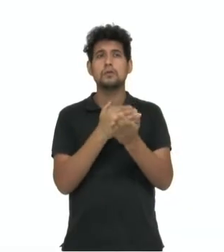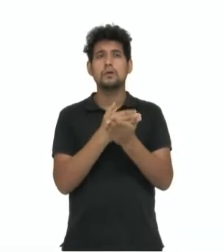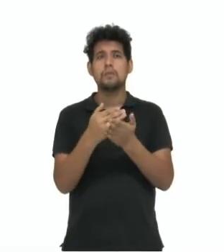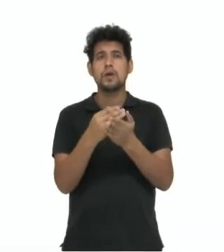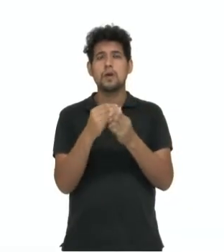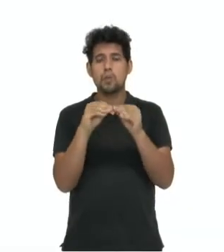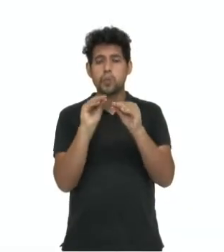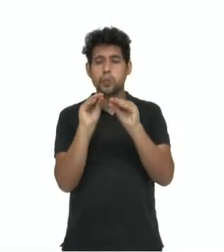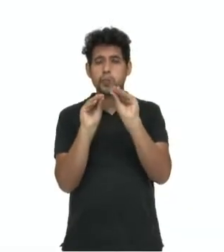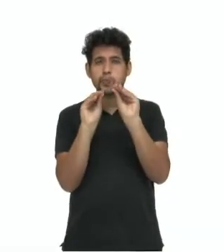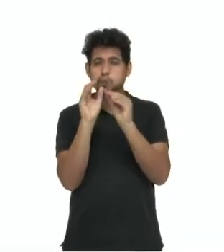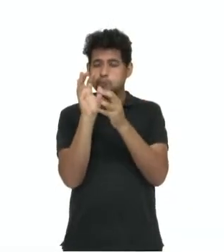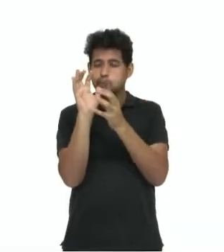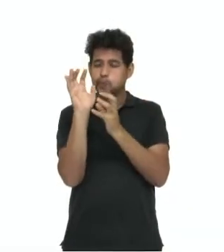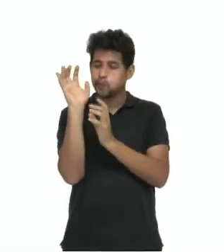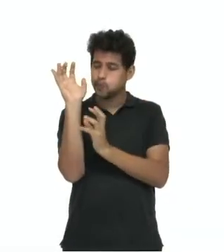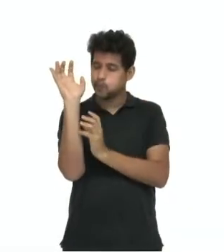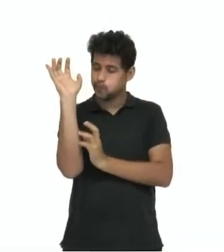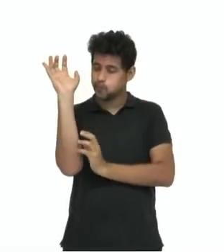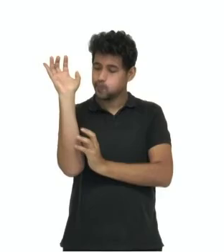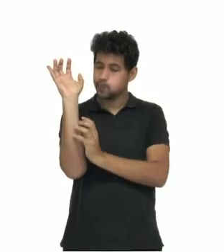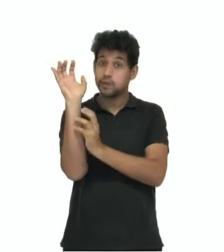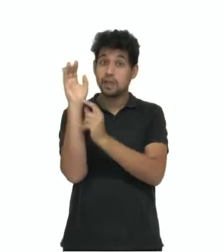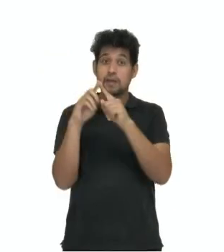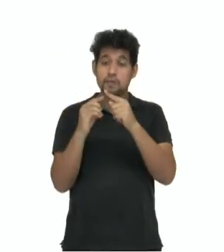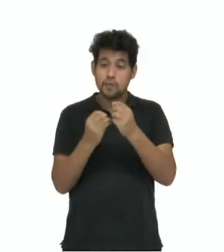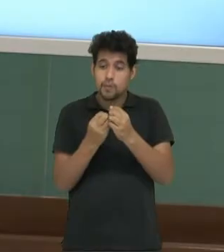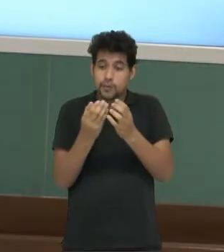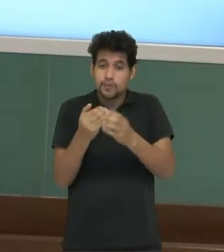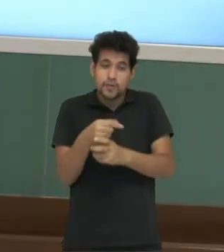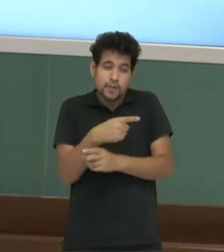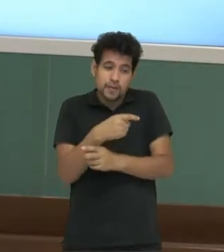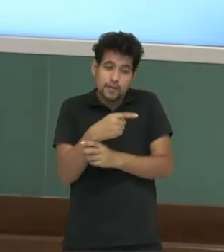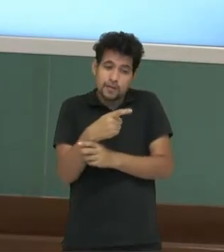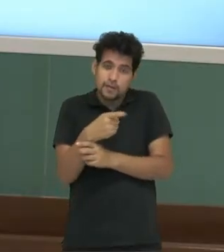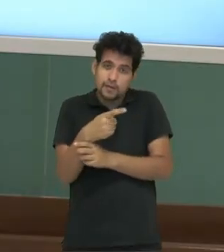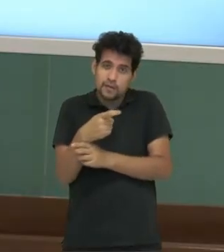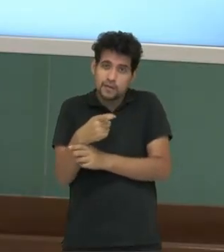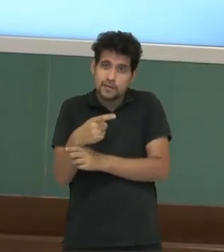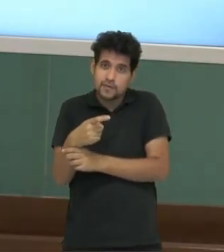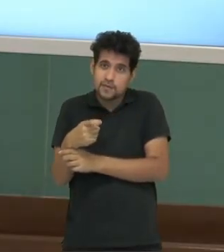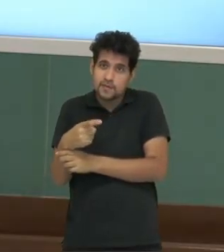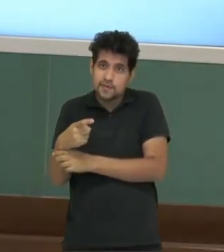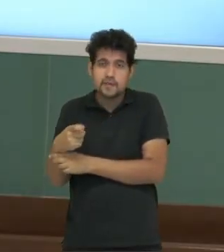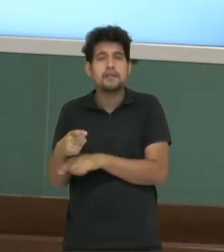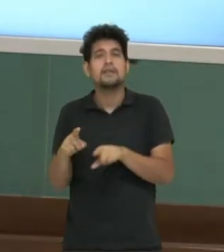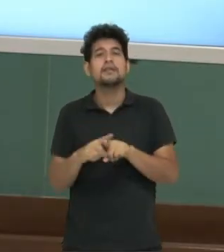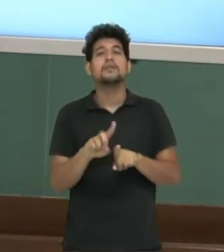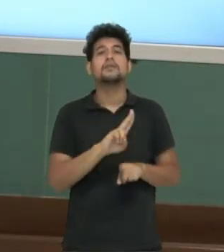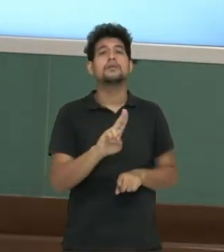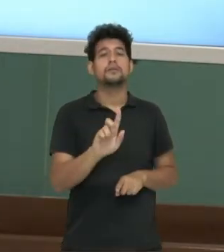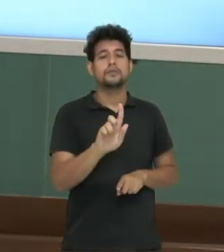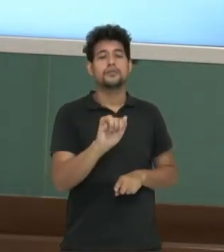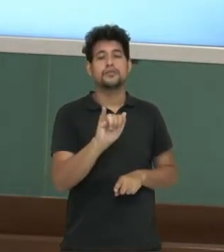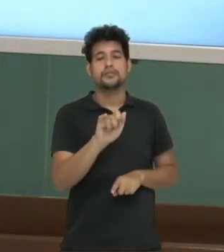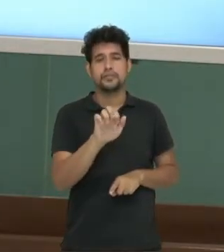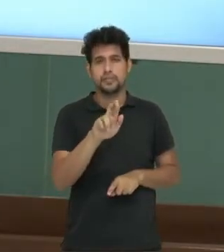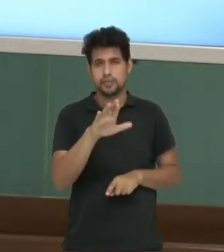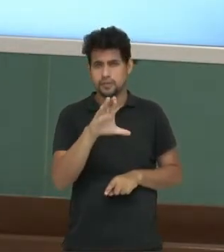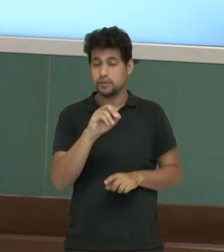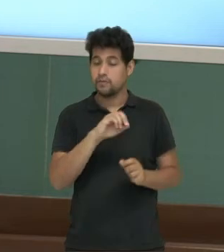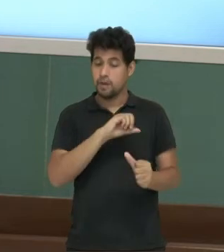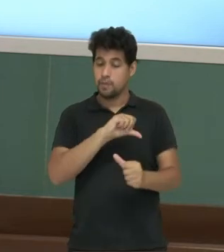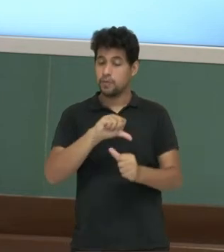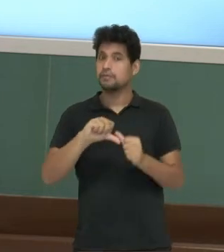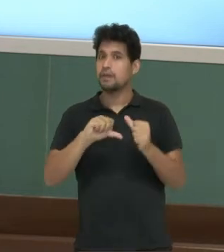os ovinhos, dos ovinhos vai eclodir e vai sair os genininhos. Ok? Esses girinos eles vão sofrer metamorfose